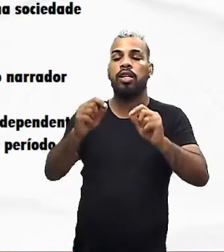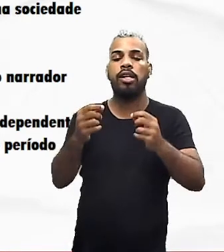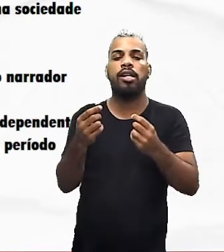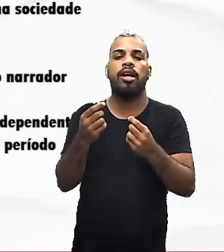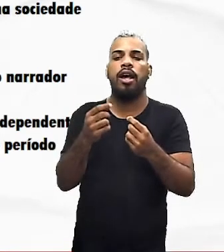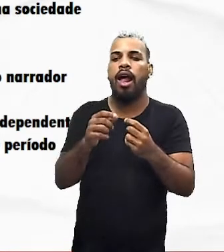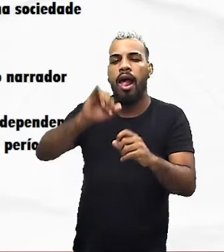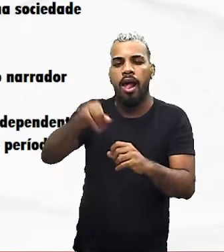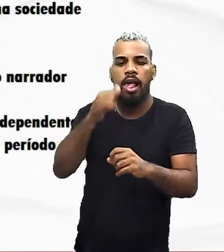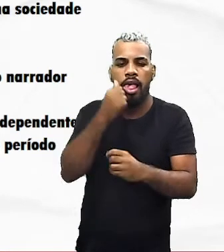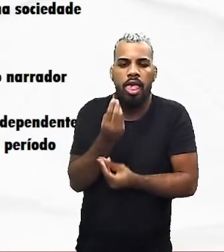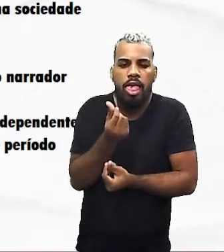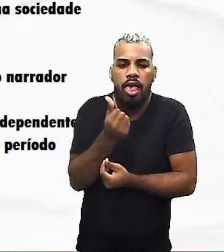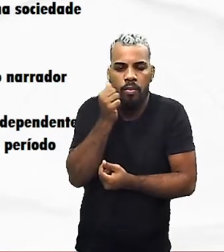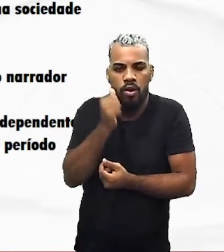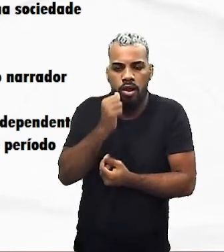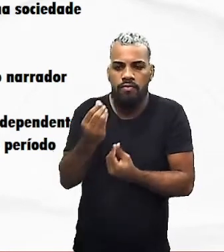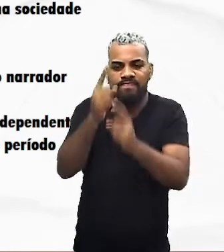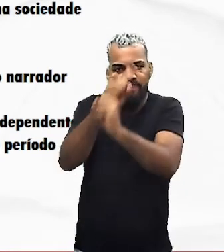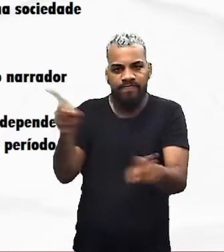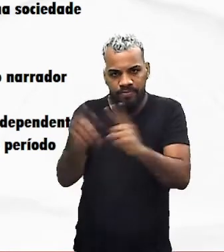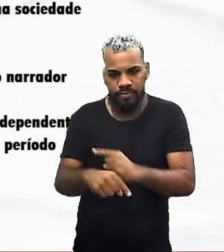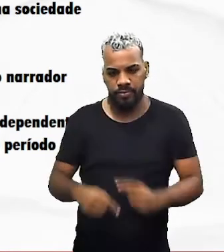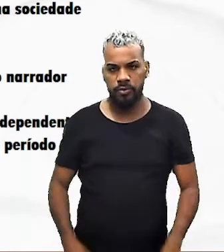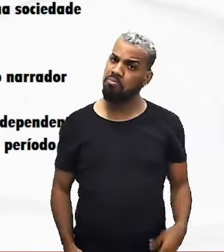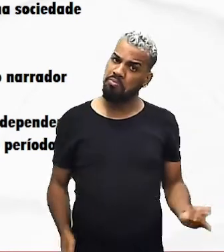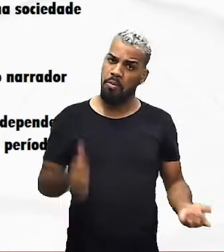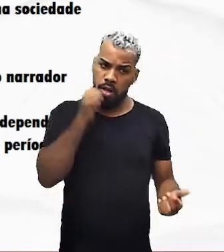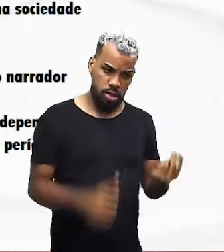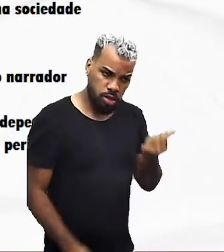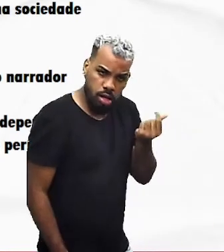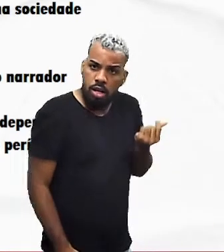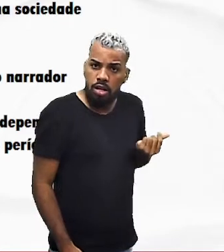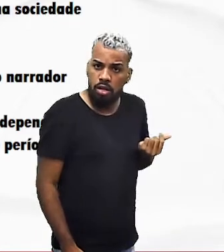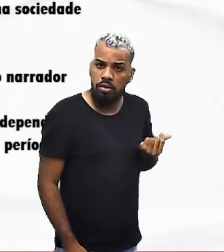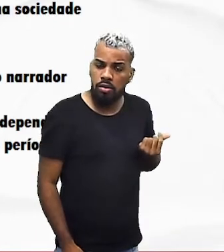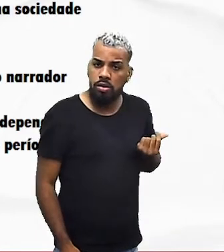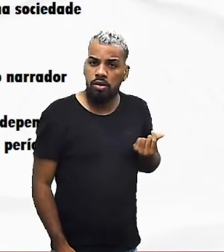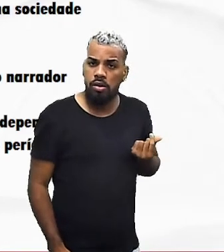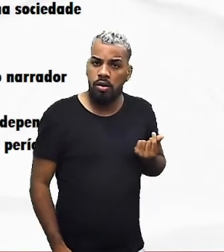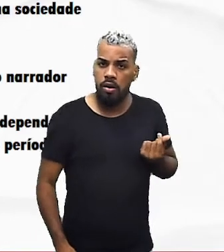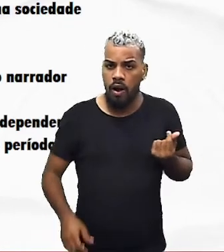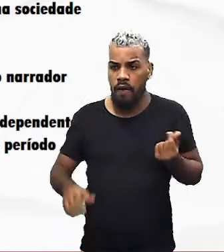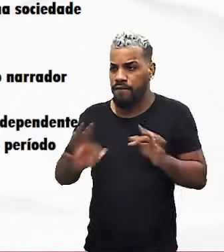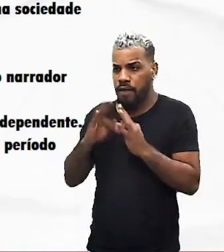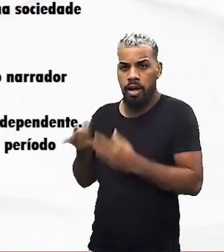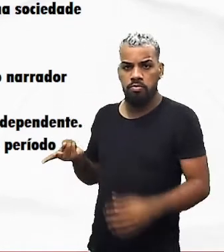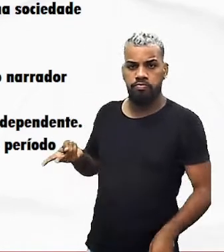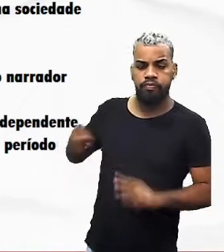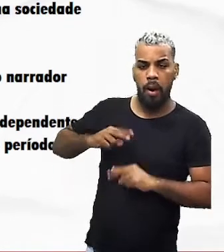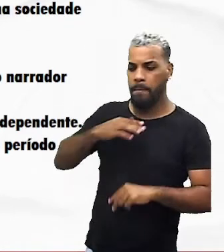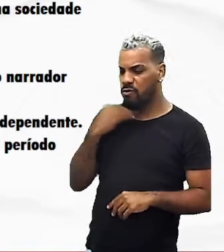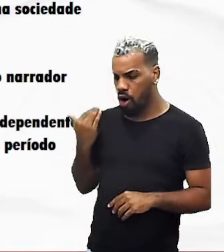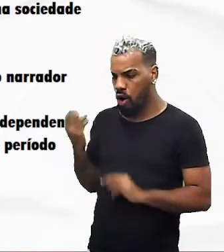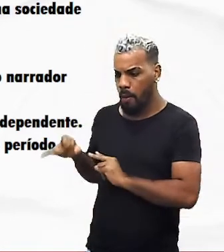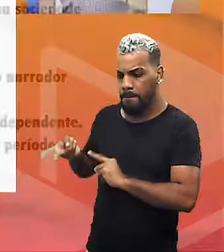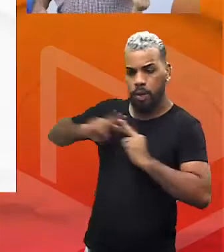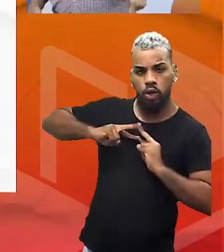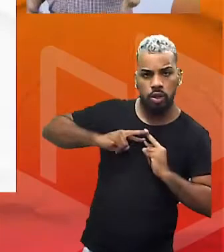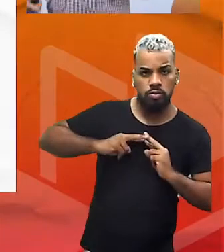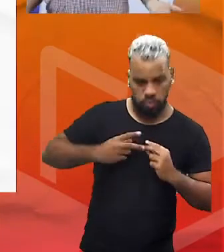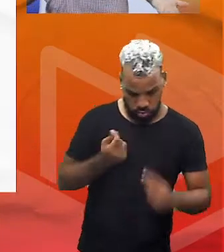à autoridade da mulher. Ela não tem o dinheiro? Ela não recebeu herança? Né? Ela não tem o dinheiro? Se ela tem